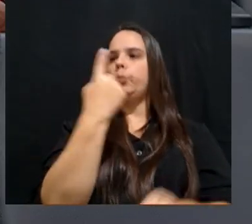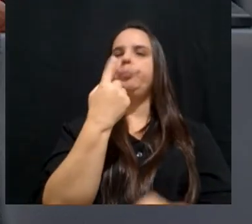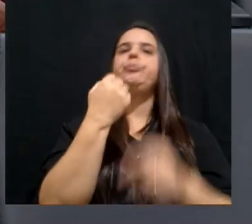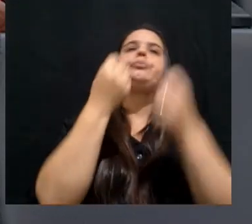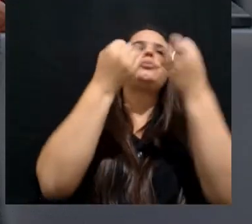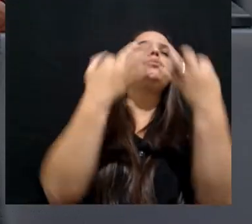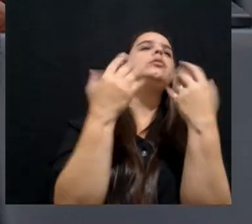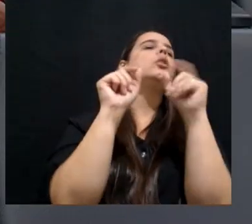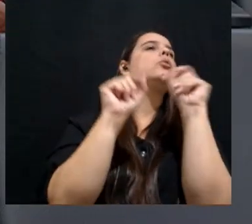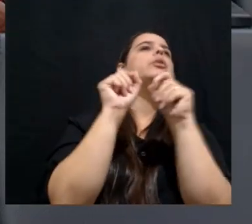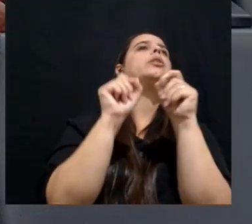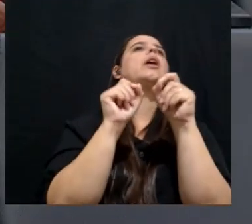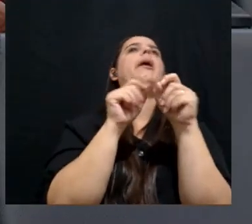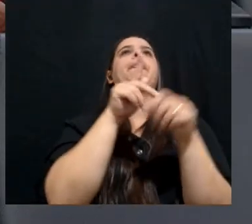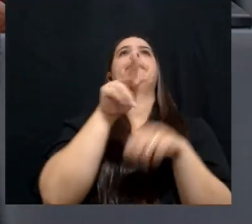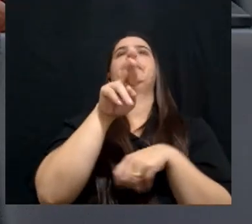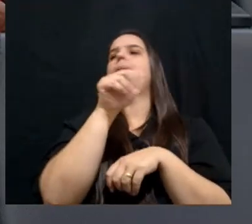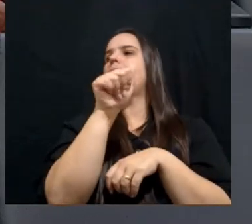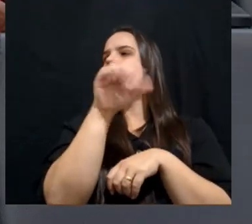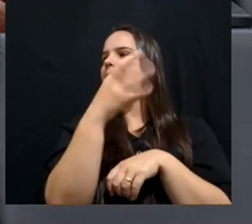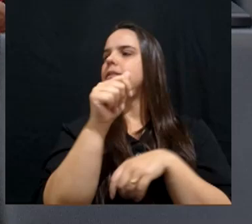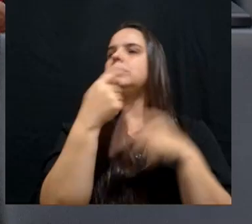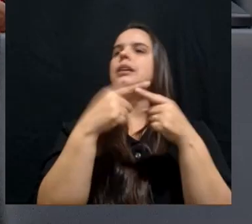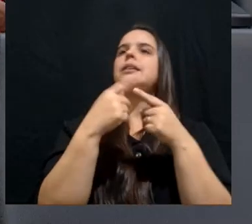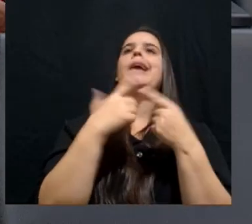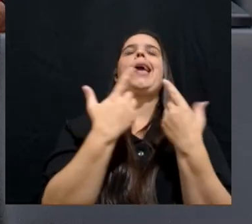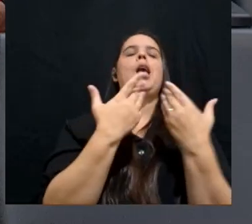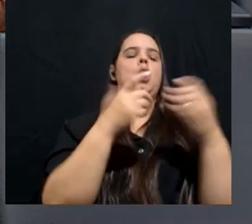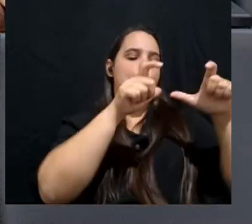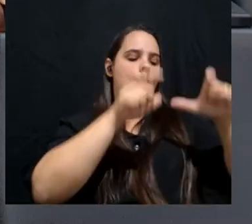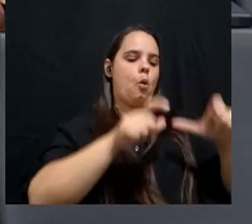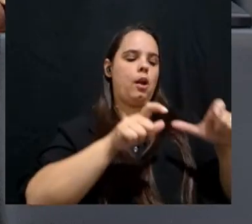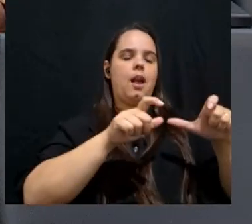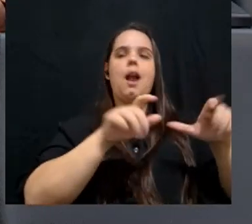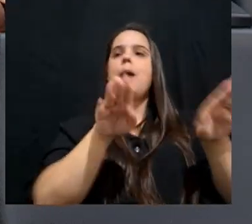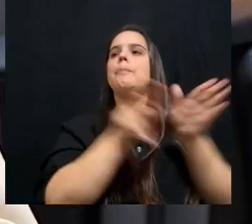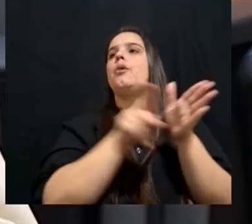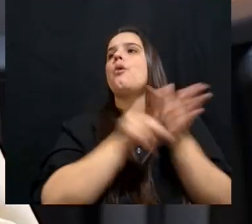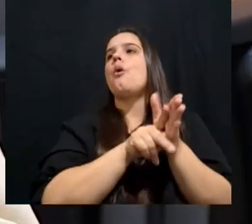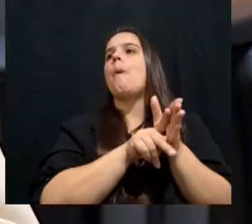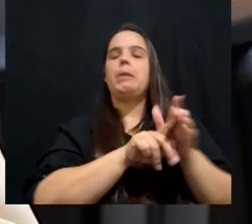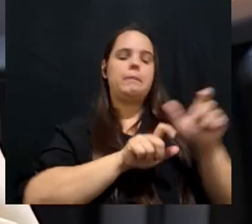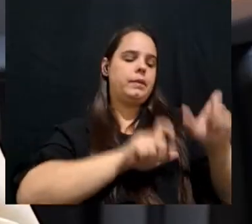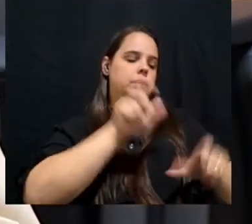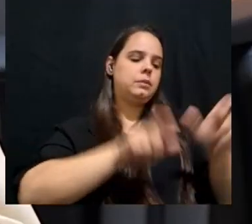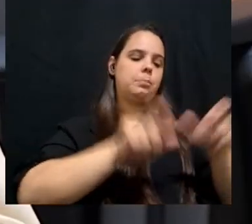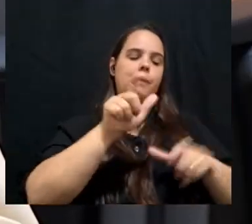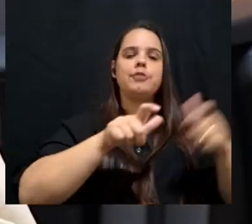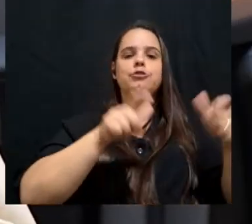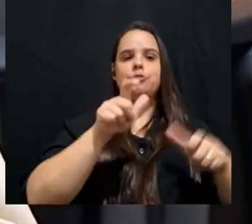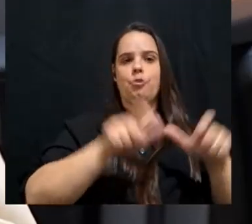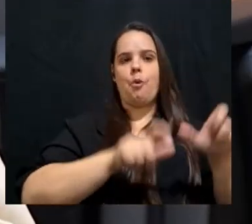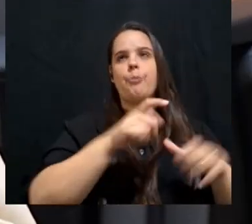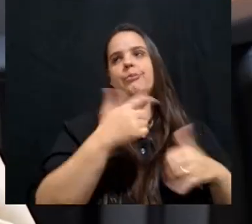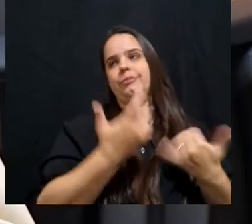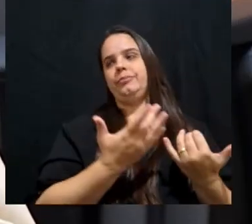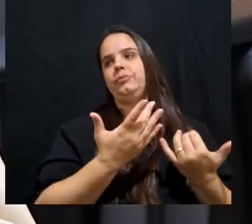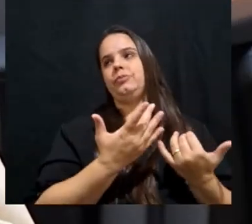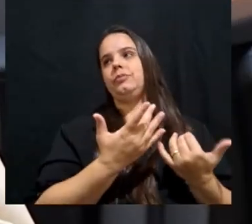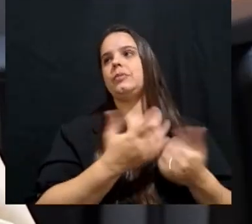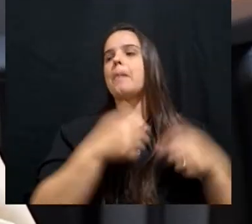esse trabalho de melhorias, porque é um espaço de lazer para os moradores, né, vereador? Ah, sem dúvida, né, a gente sabe